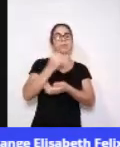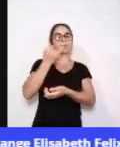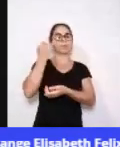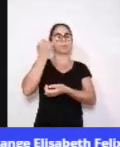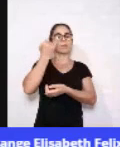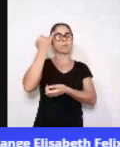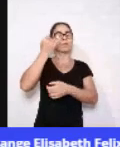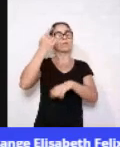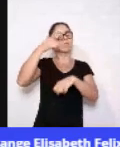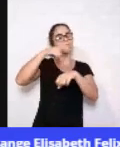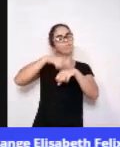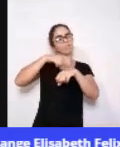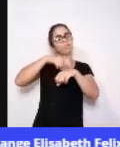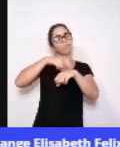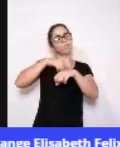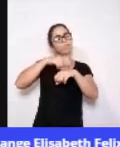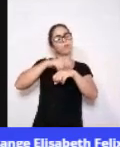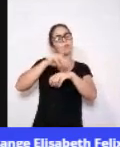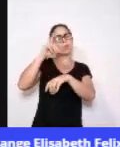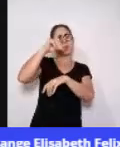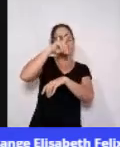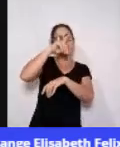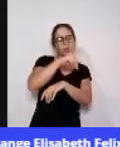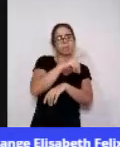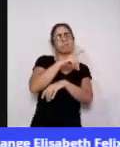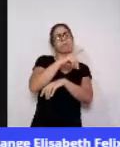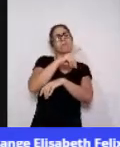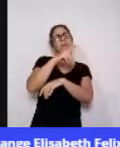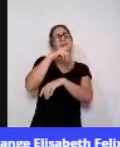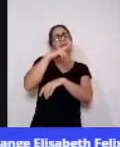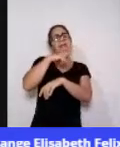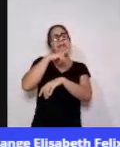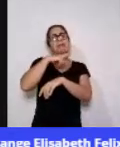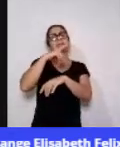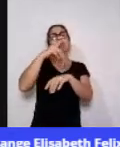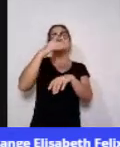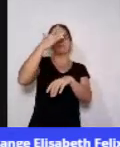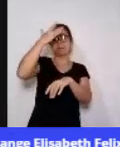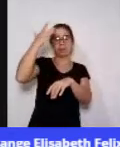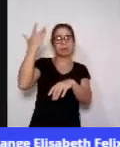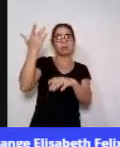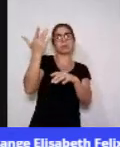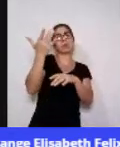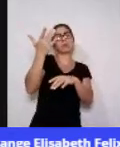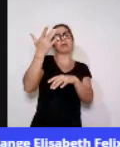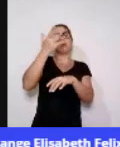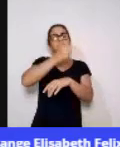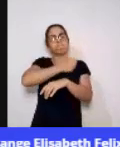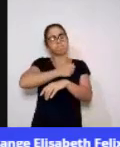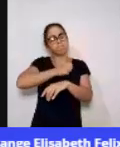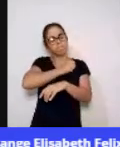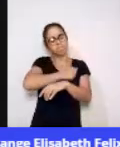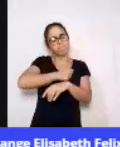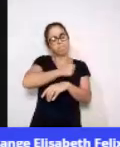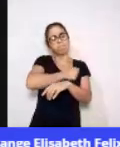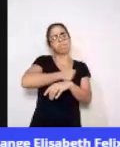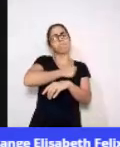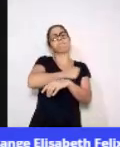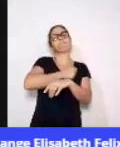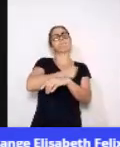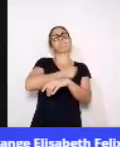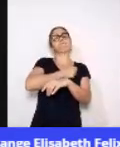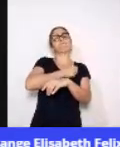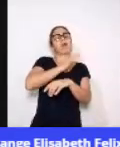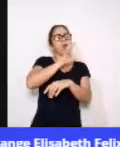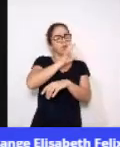tão difícil, onde nós estamos tendo tantas perdas, tantas pessoas queridas. Eu gostaria muito, muito de